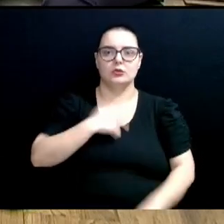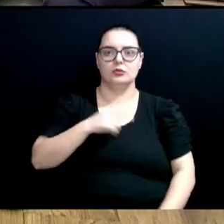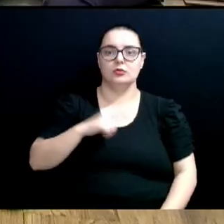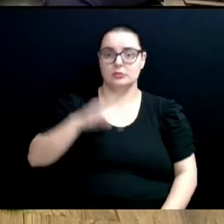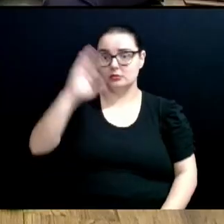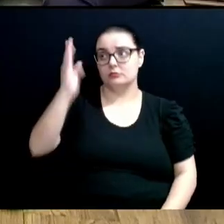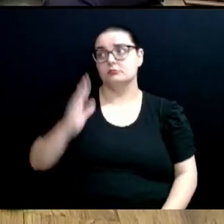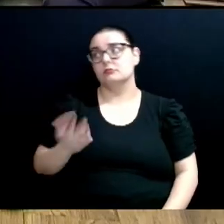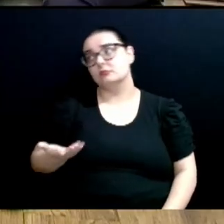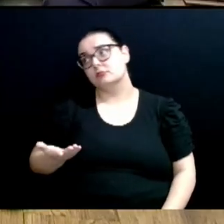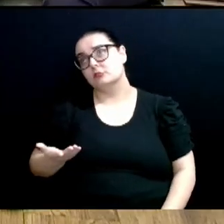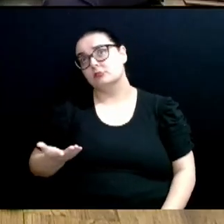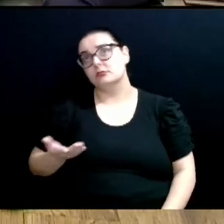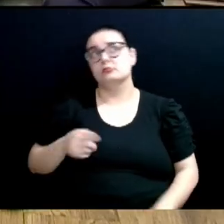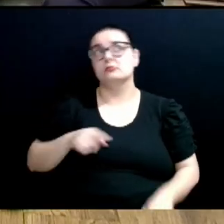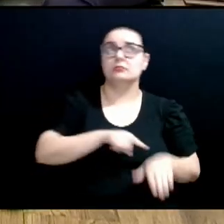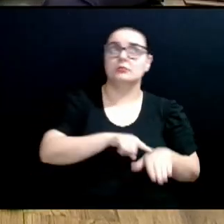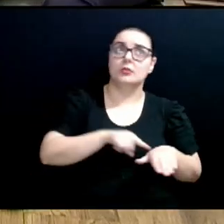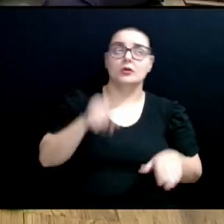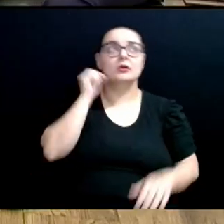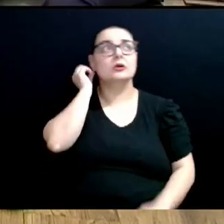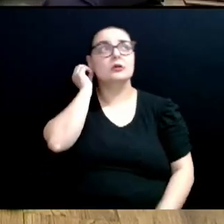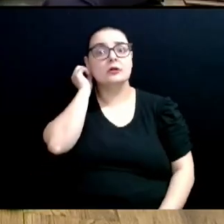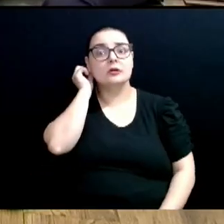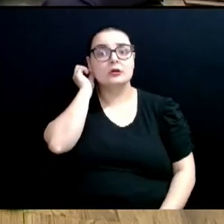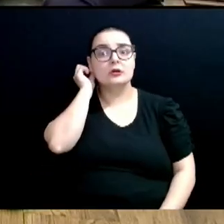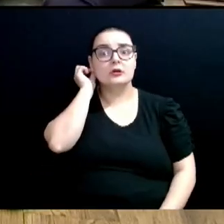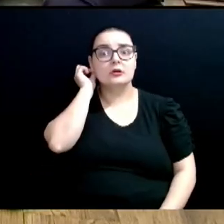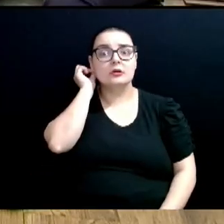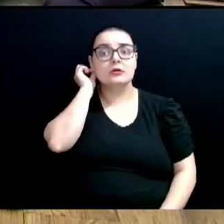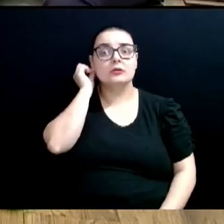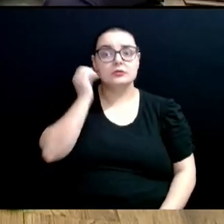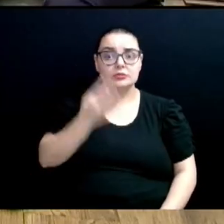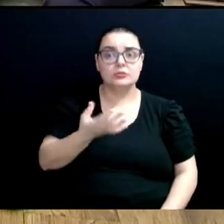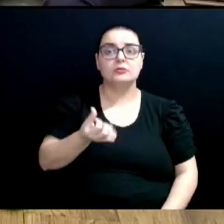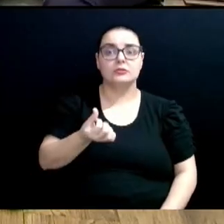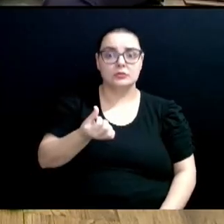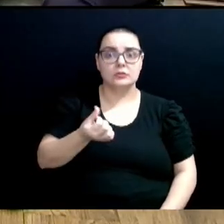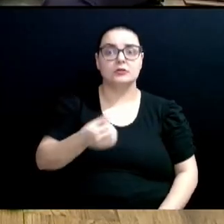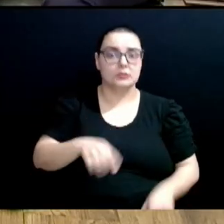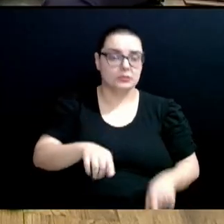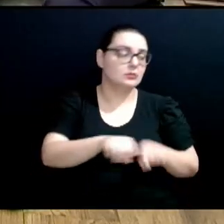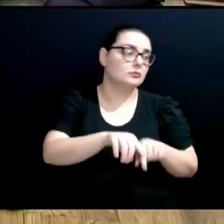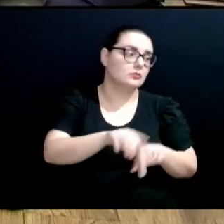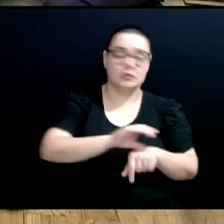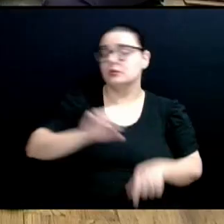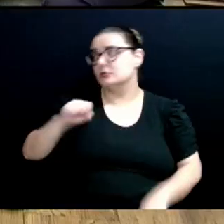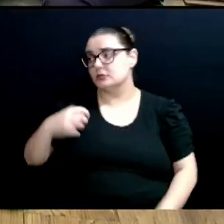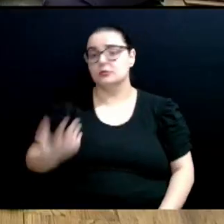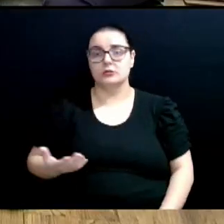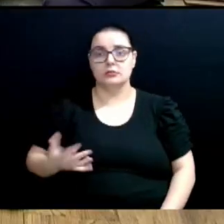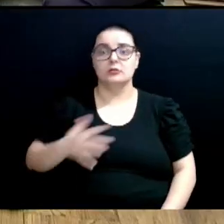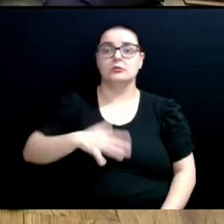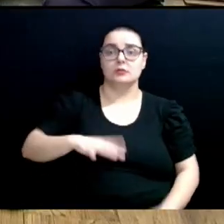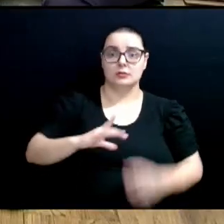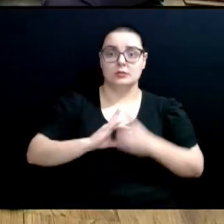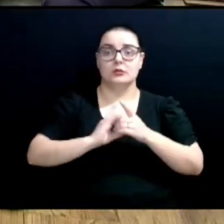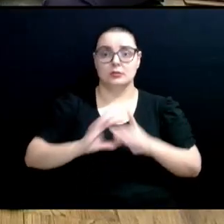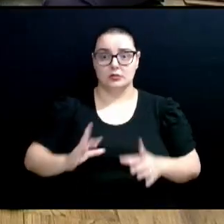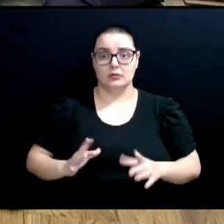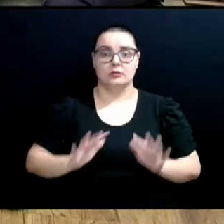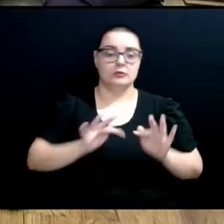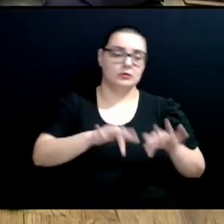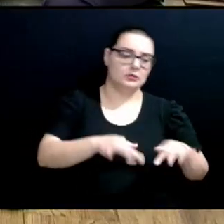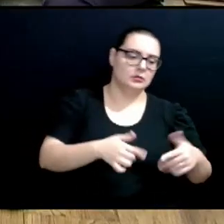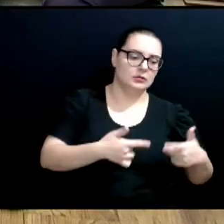da Constituição de 46, né? Que também foi uma Constituição num ambiente democrático. Final da Segunda Guerra Mundial, final do